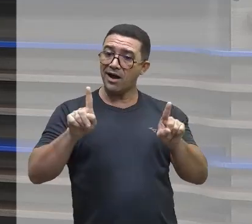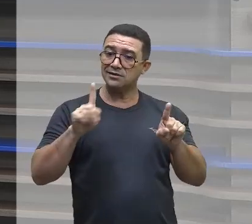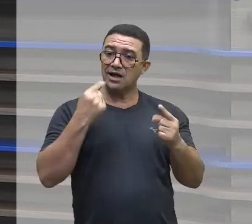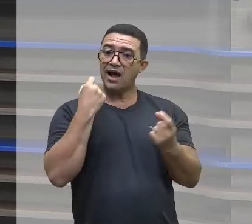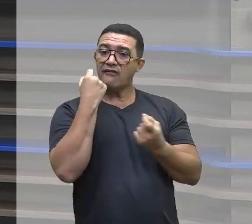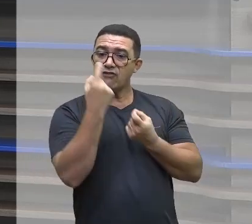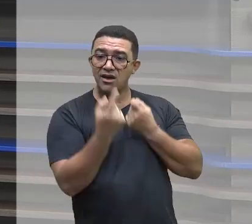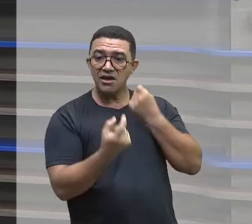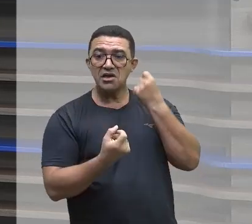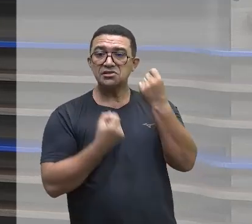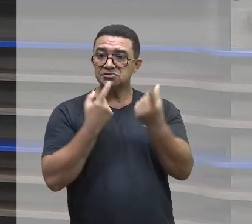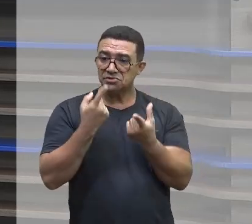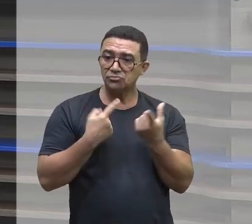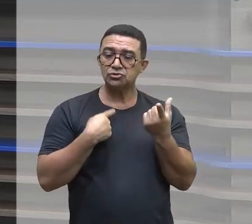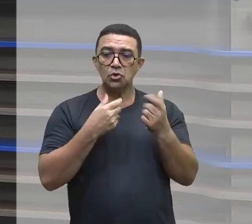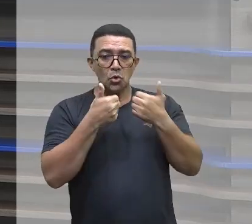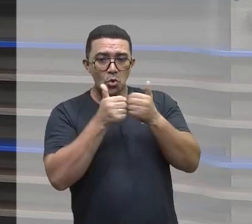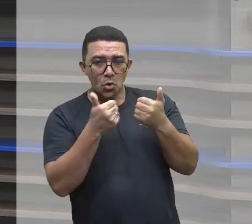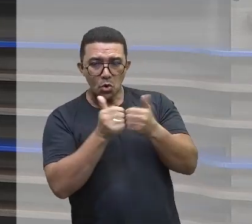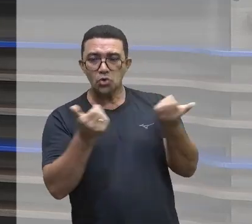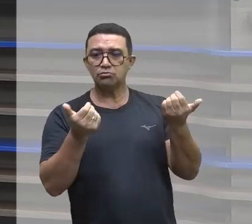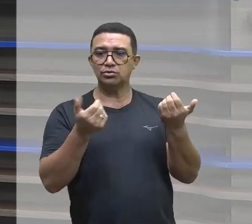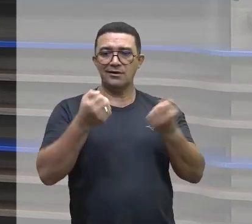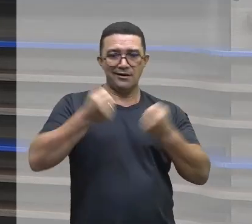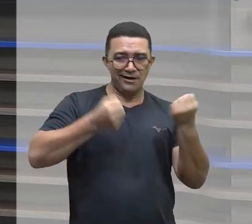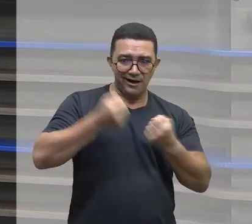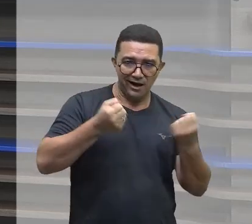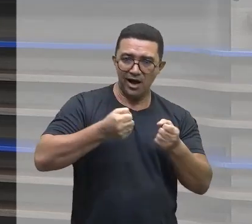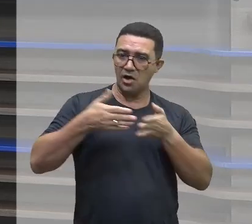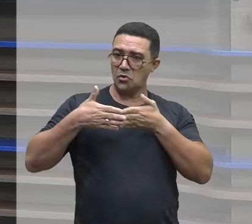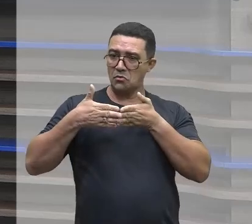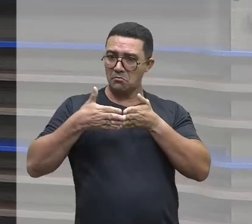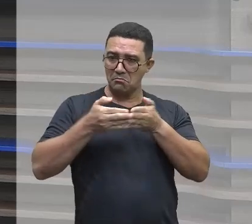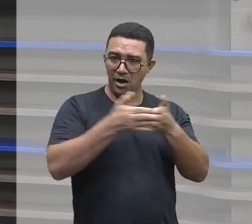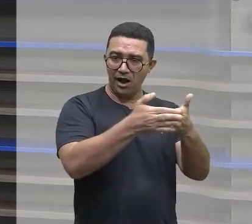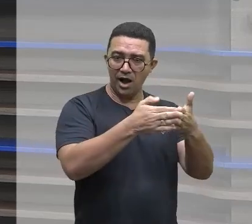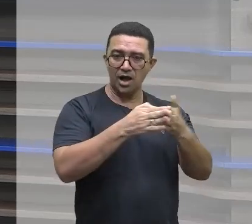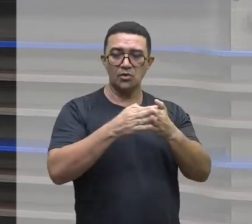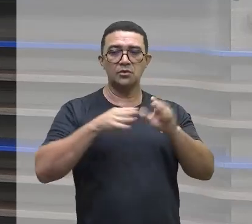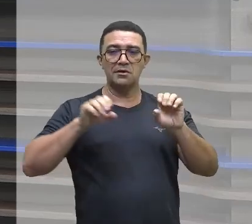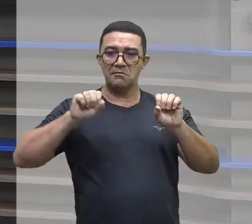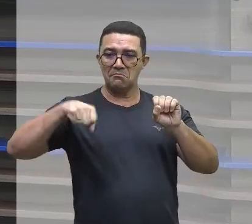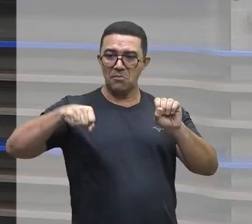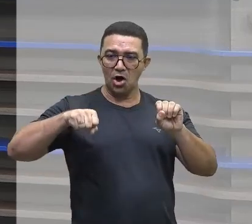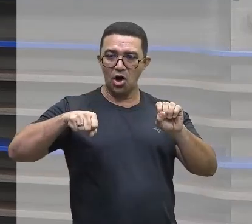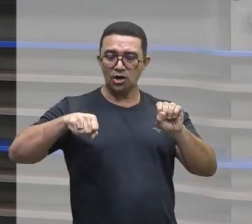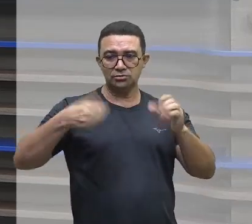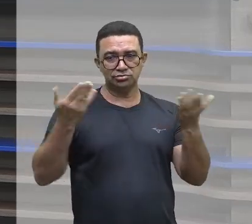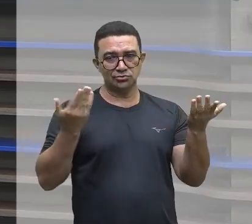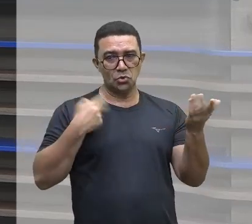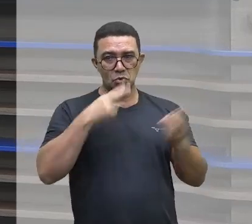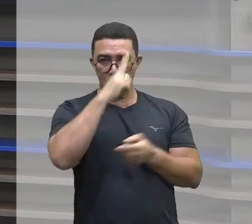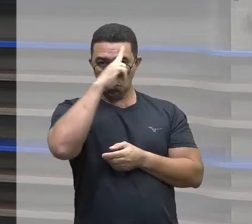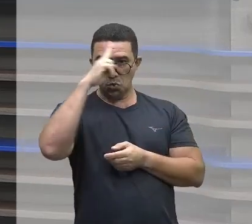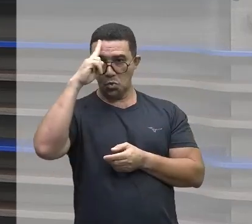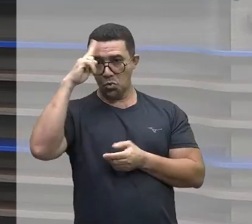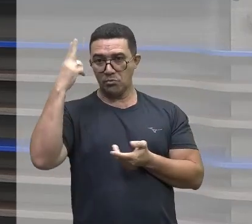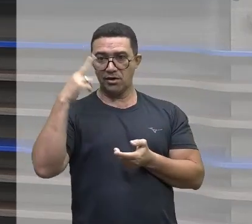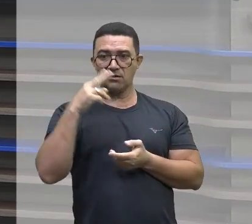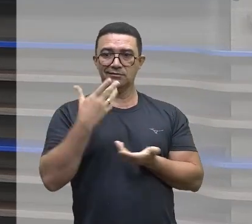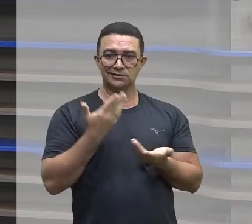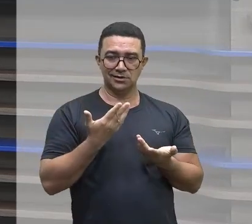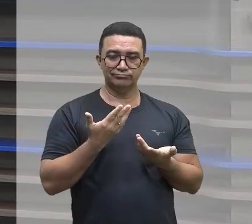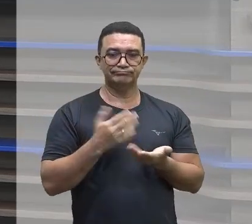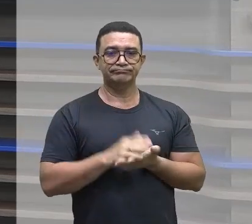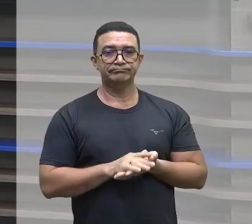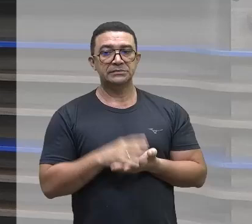ônibus, de carro, de barco, seja de moto, se você paga aplicativo ou se você tem o seu